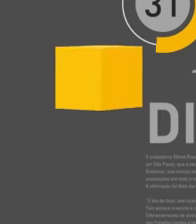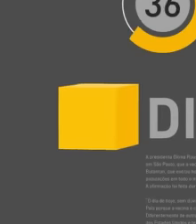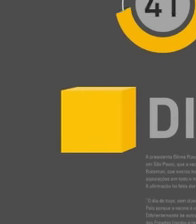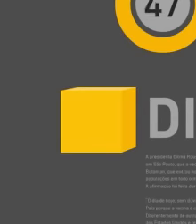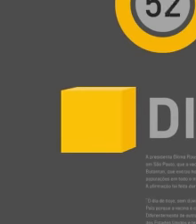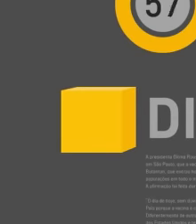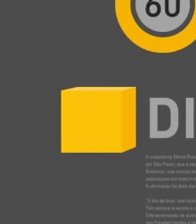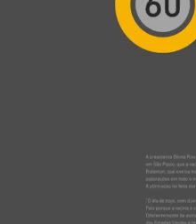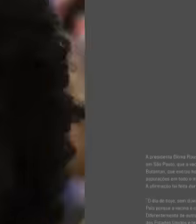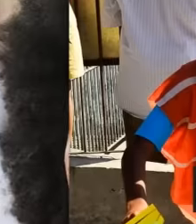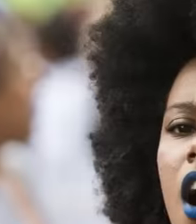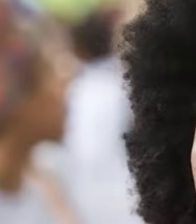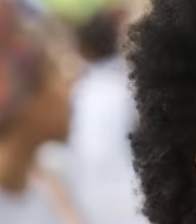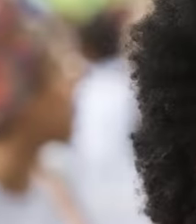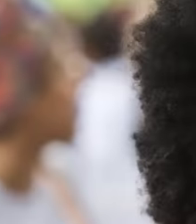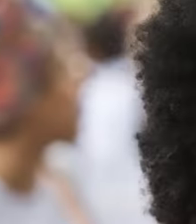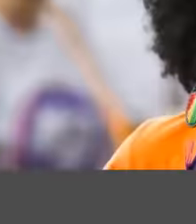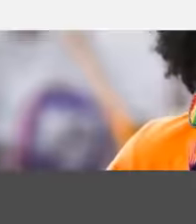sociais